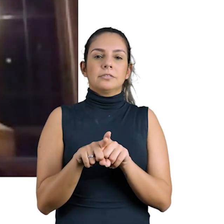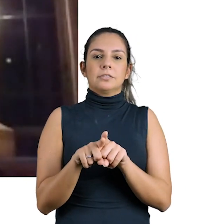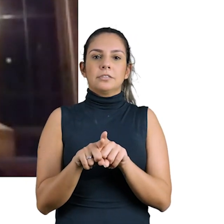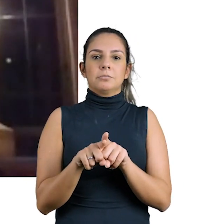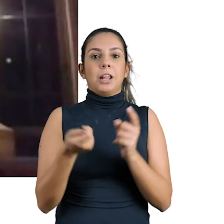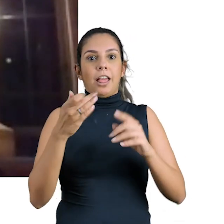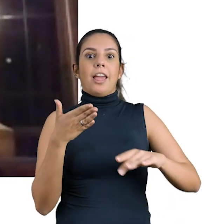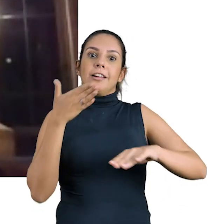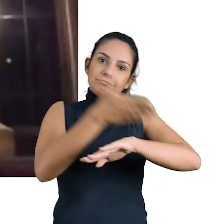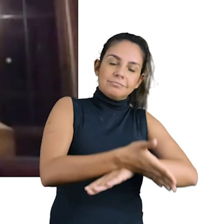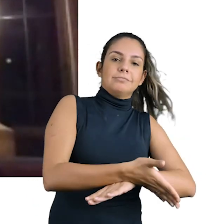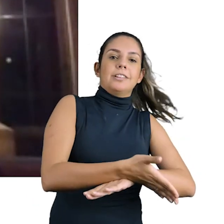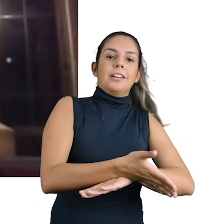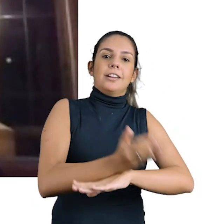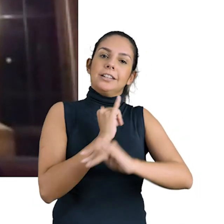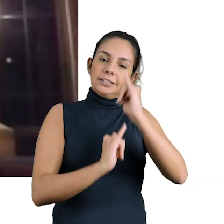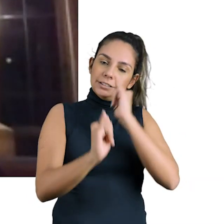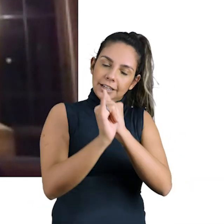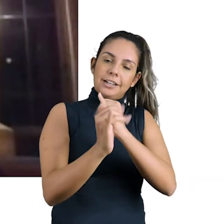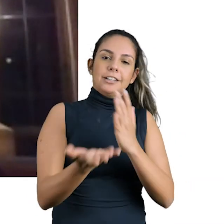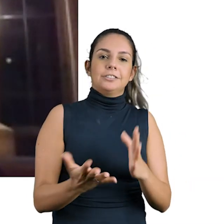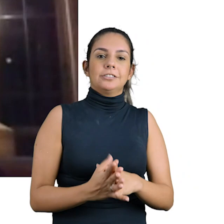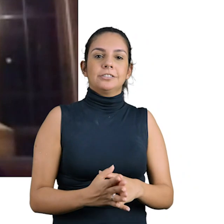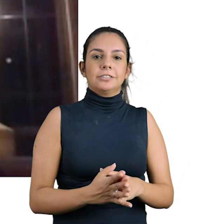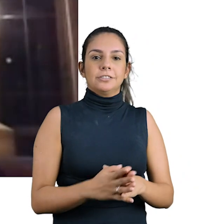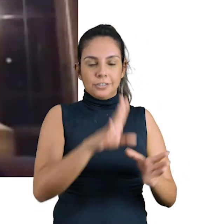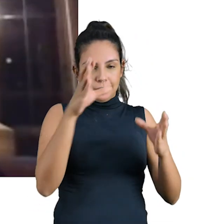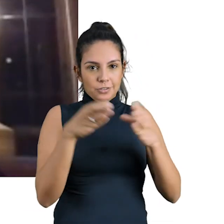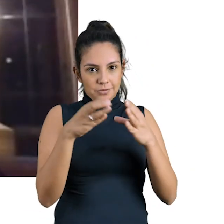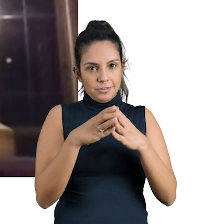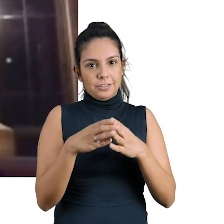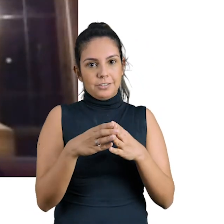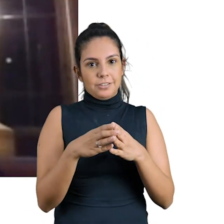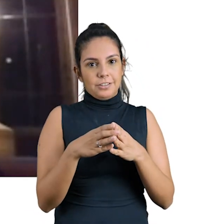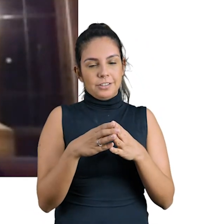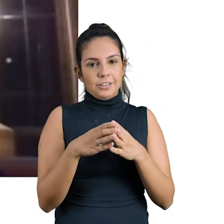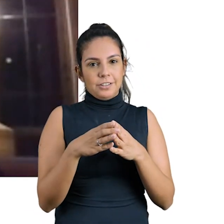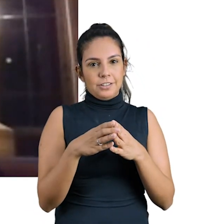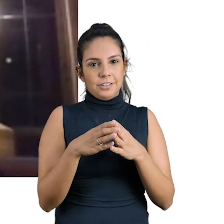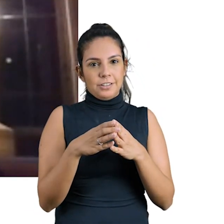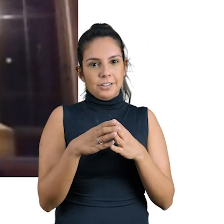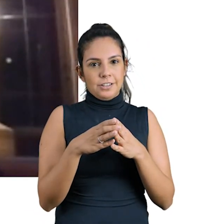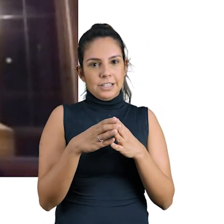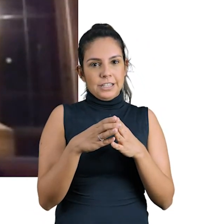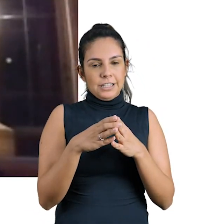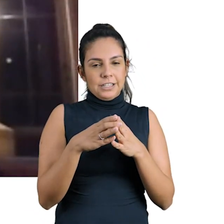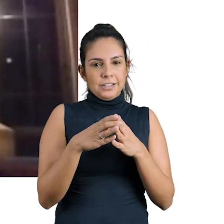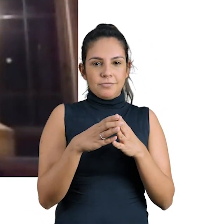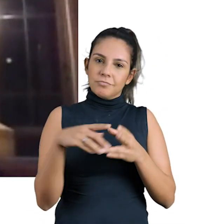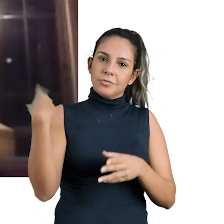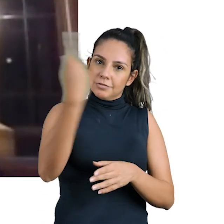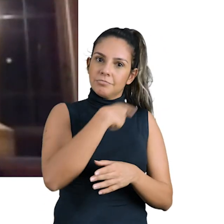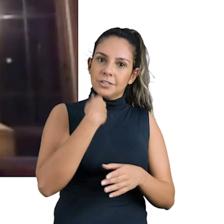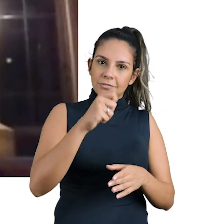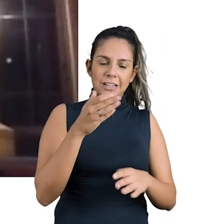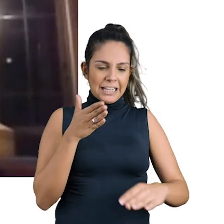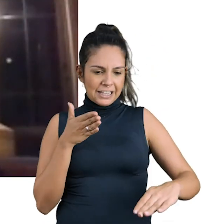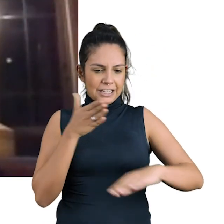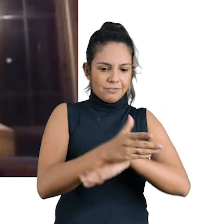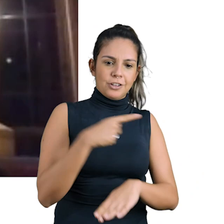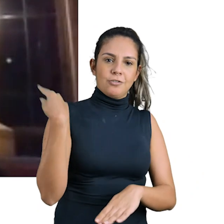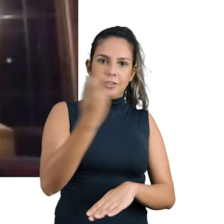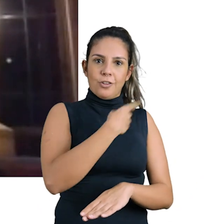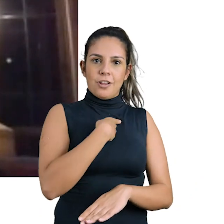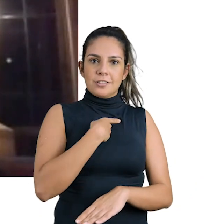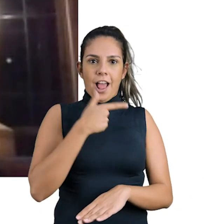que invadir essas redes, né? Que foram invadidas pelos grupos de extrema direita e retrógrados. E eu acho que a